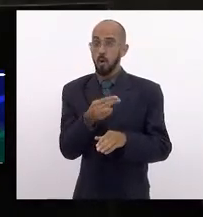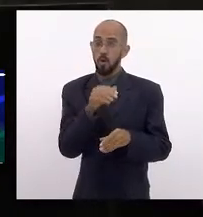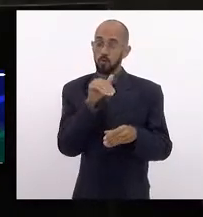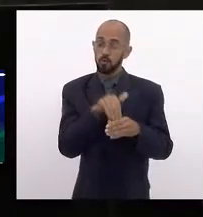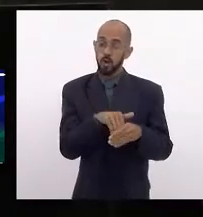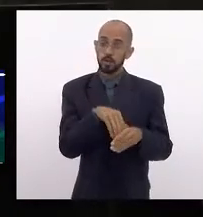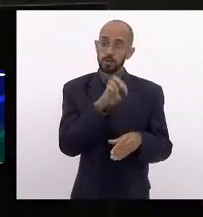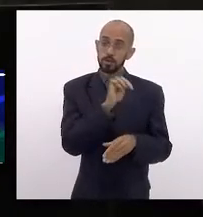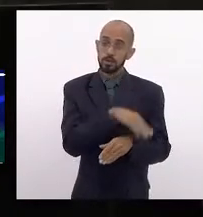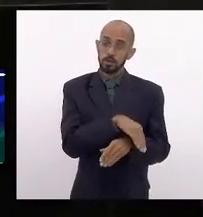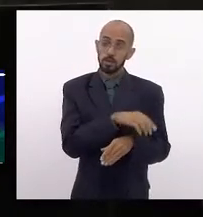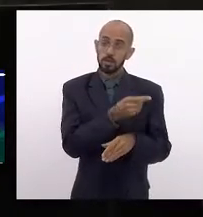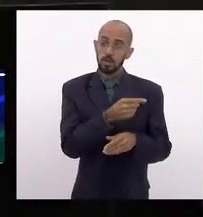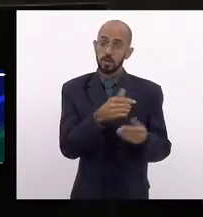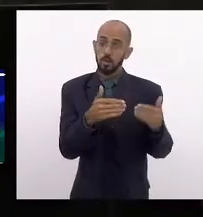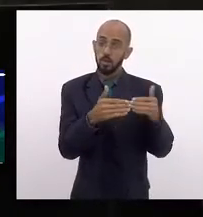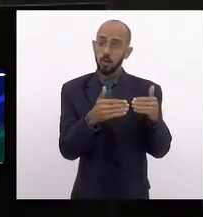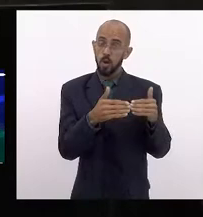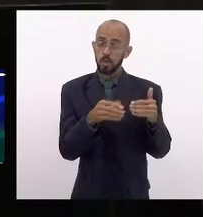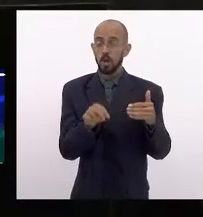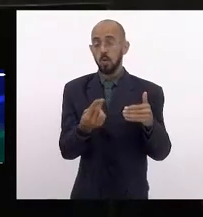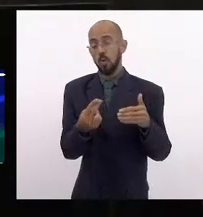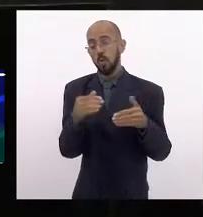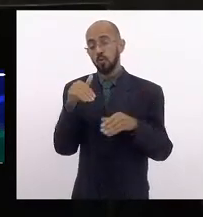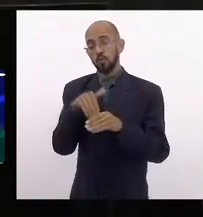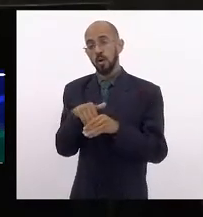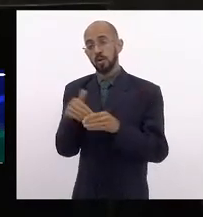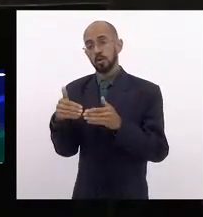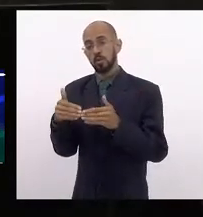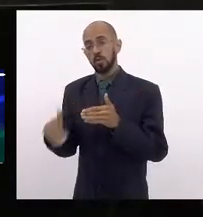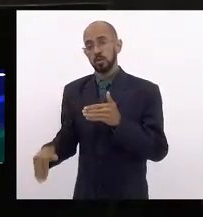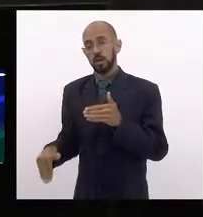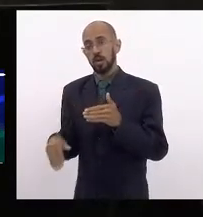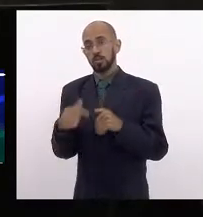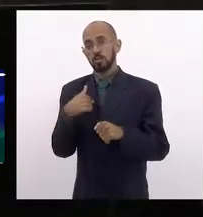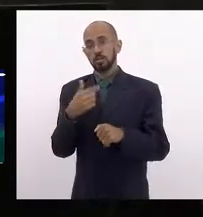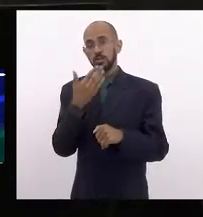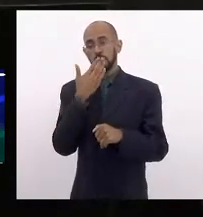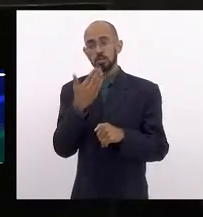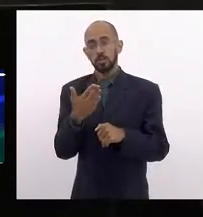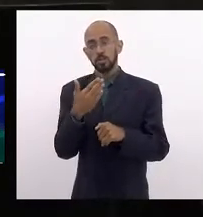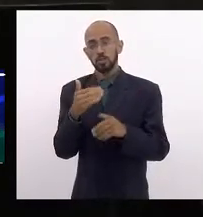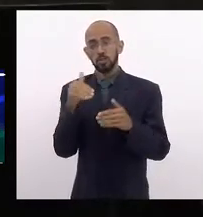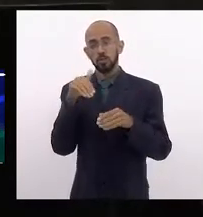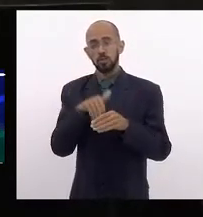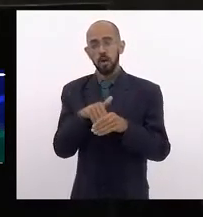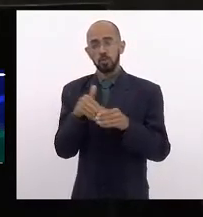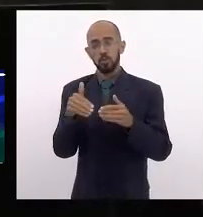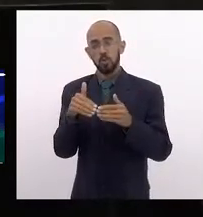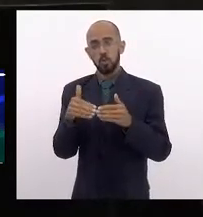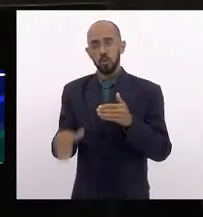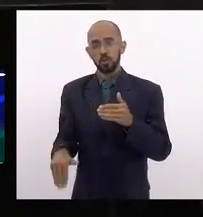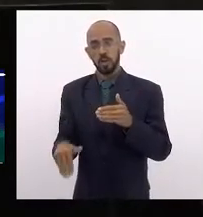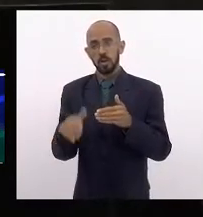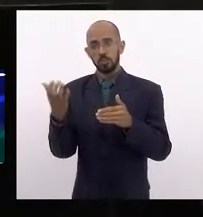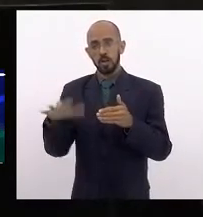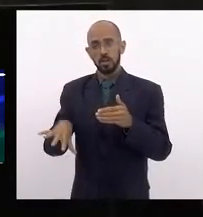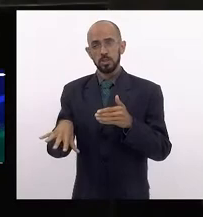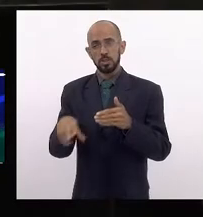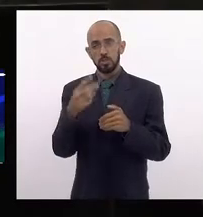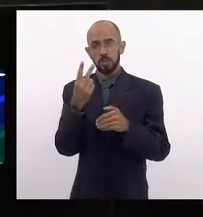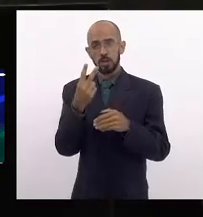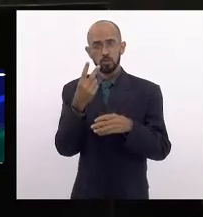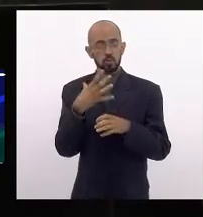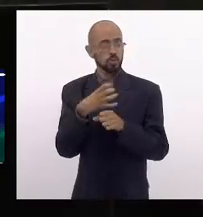das contas você volta contrário Então tô pedindo voto contrário pela rejeição das